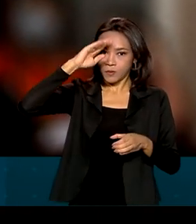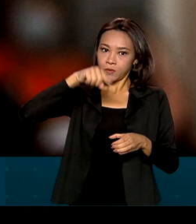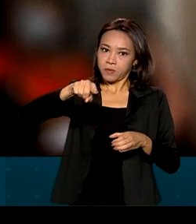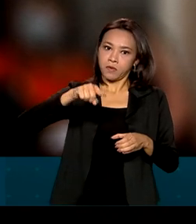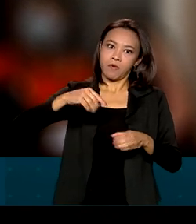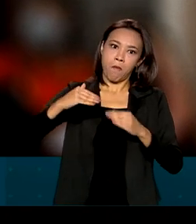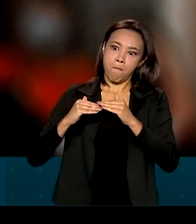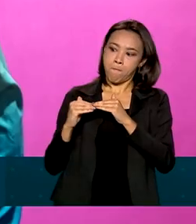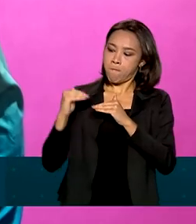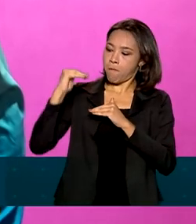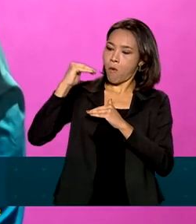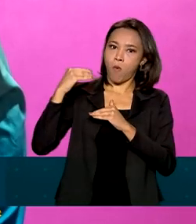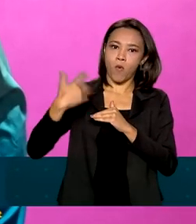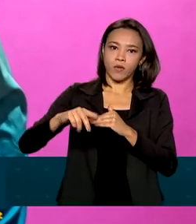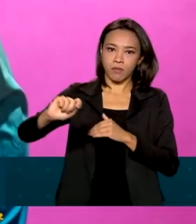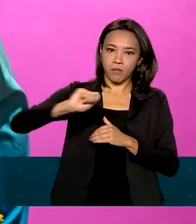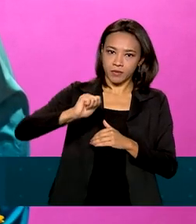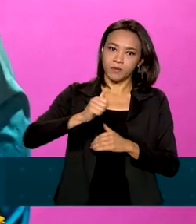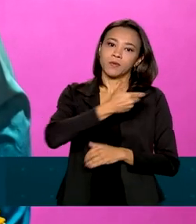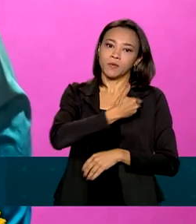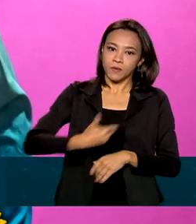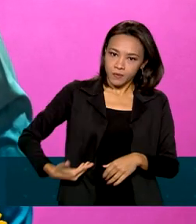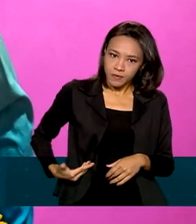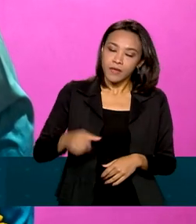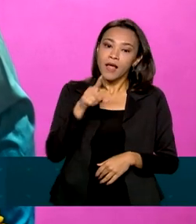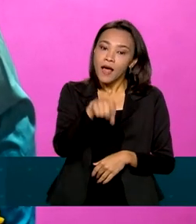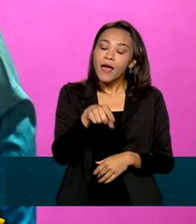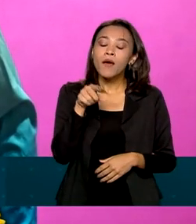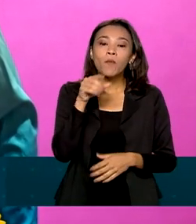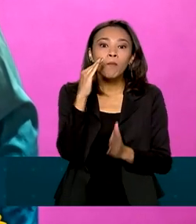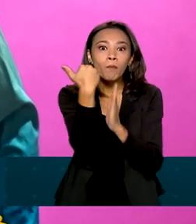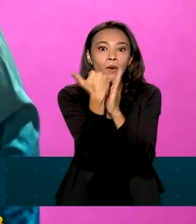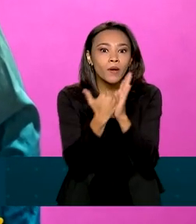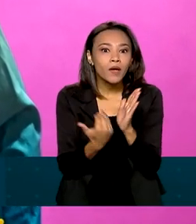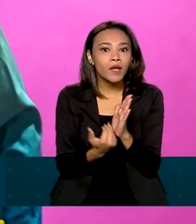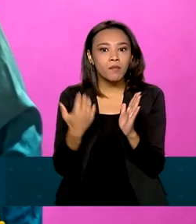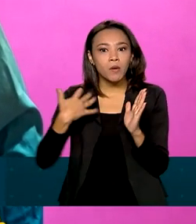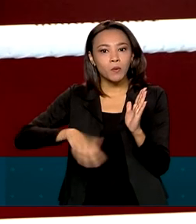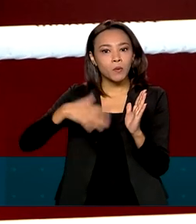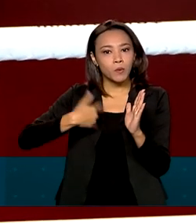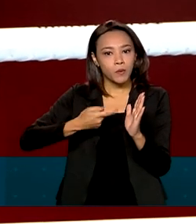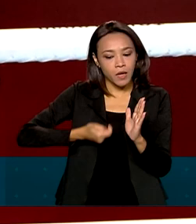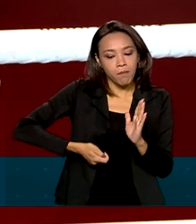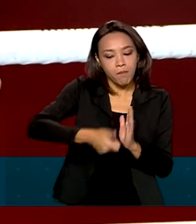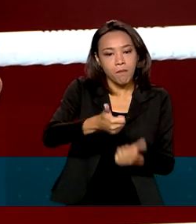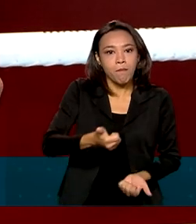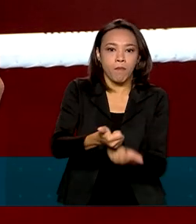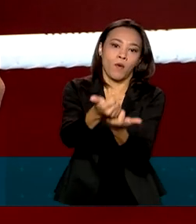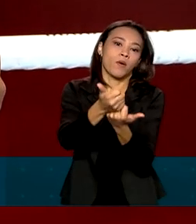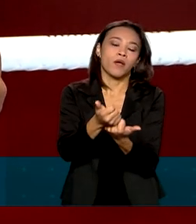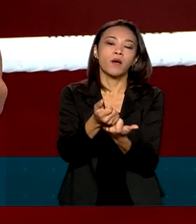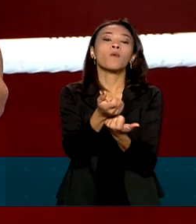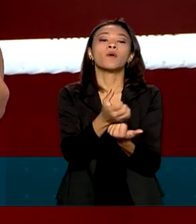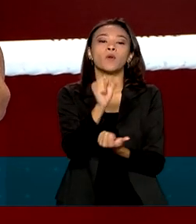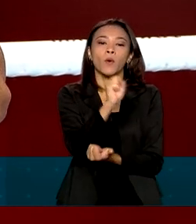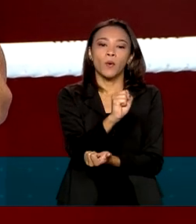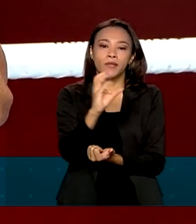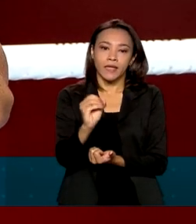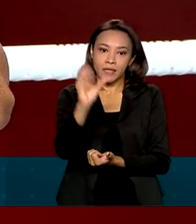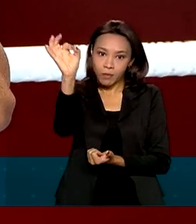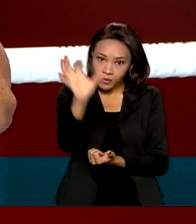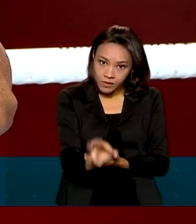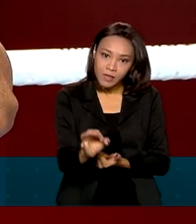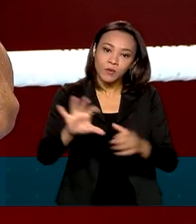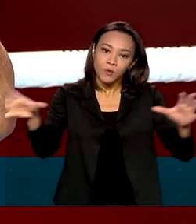categoria máxima do bolsa atleta o programa é considerado um dos maiores do mundo em Patrocínio individual e patrocina oitenta por cento